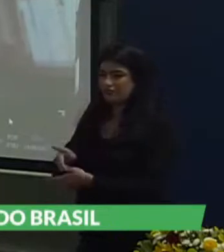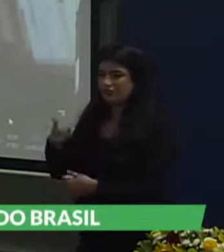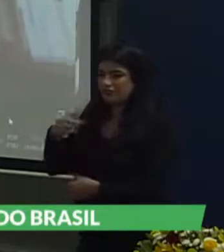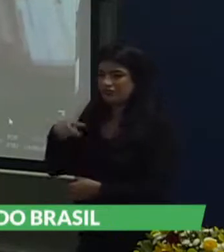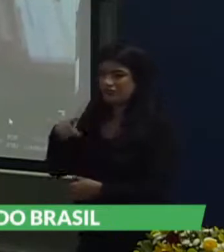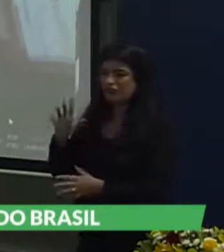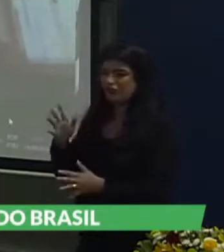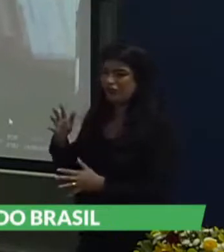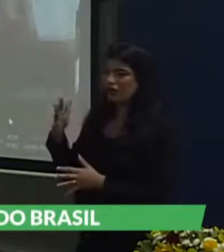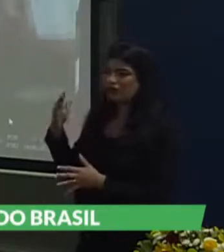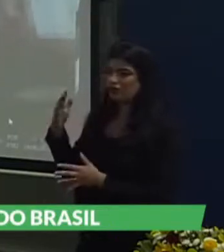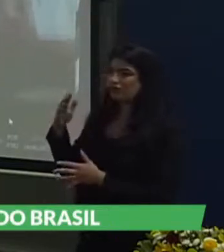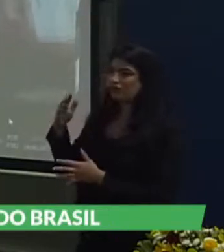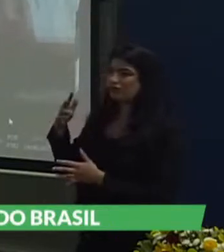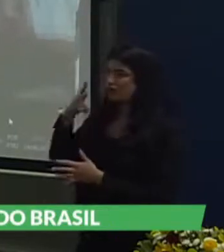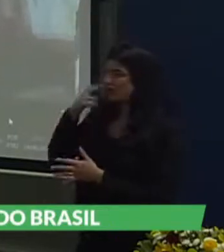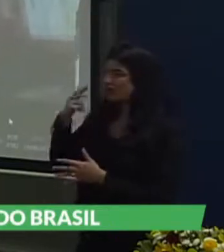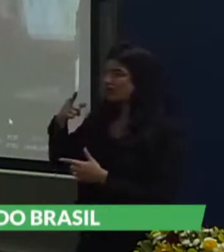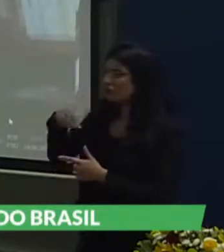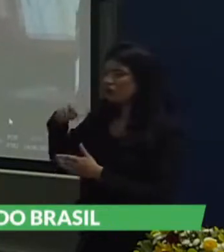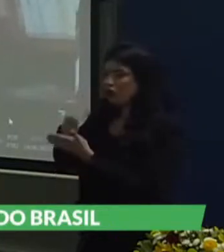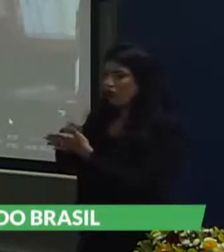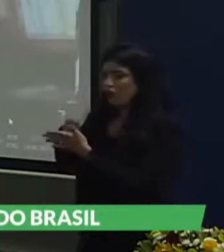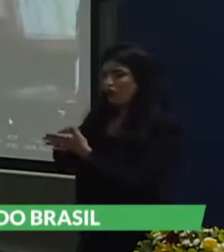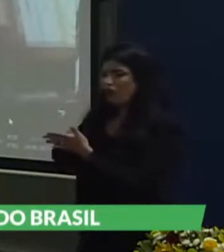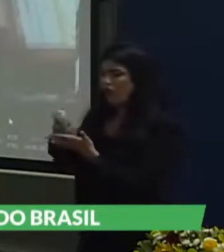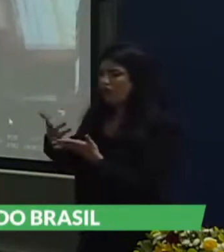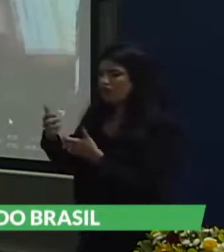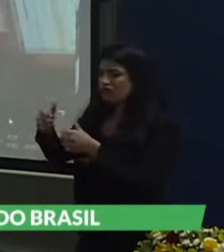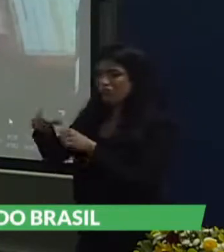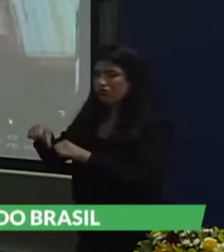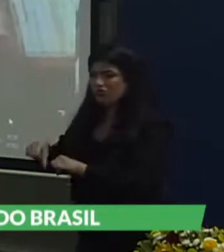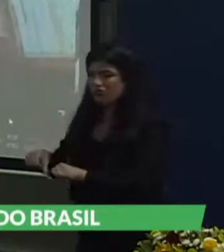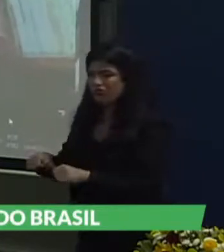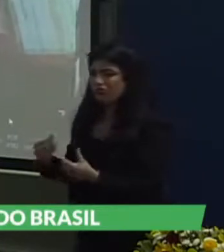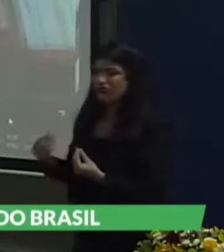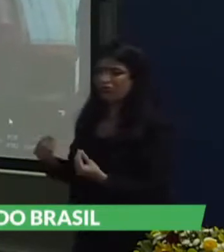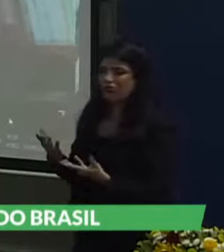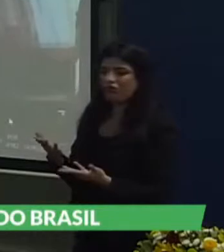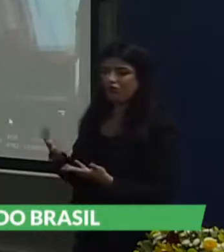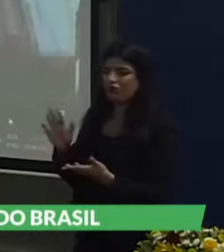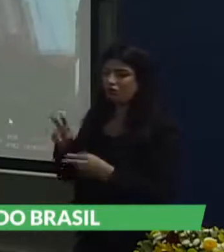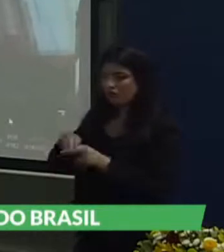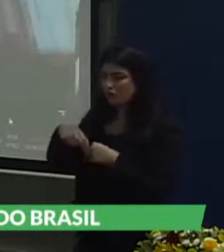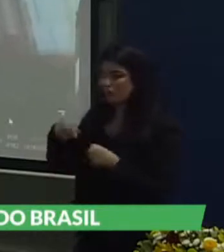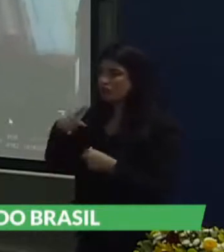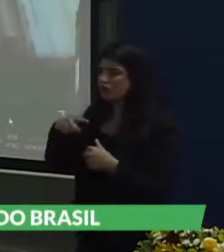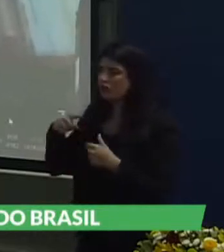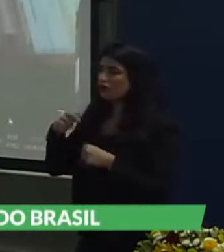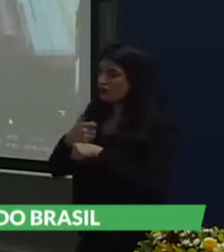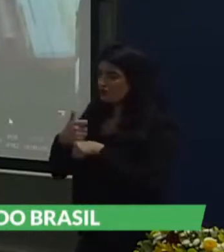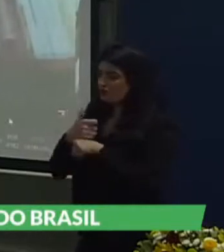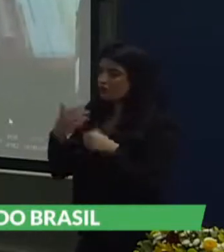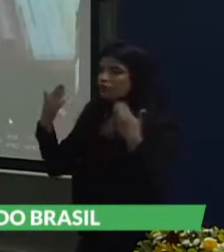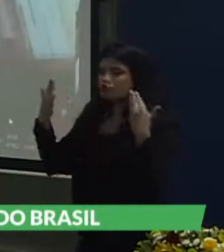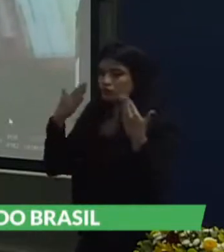nós construímos. E por isso a profissão da psicologia precisa